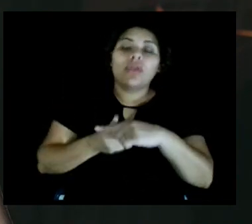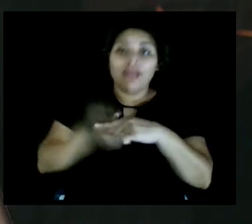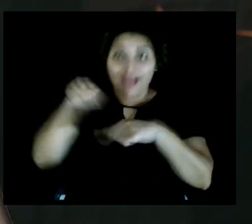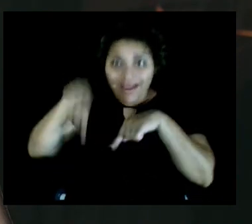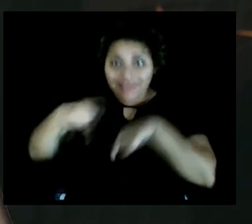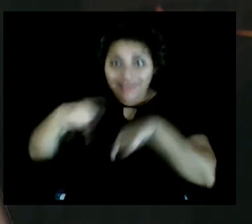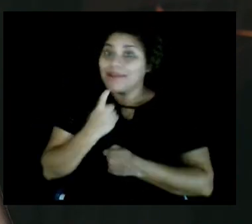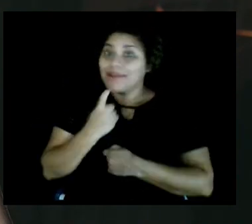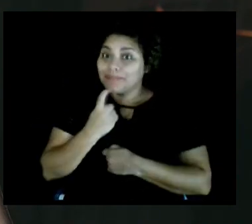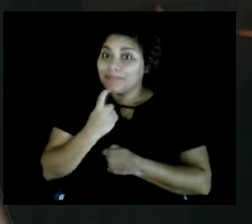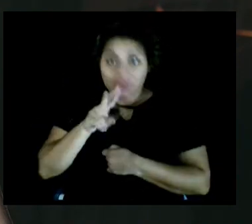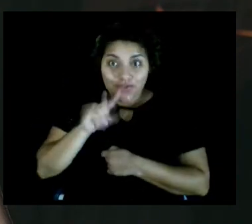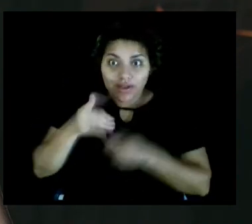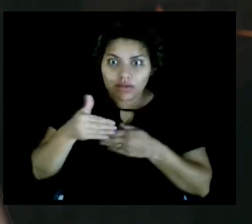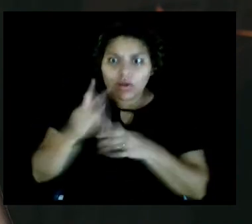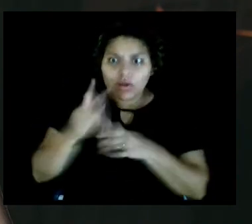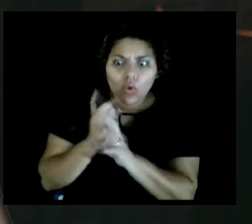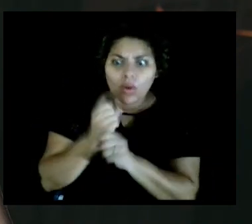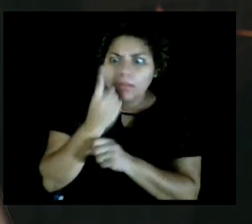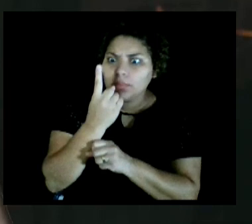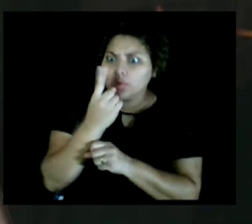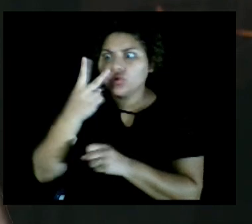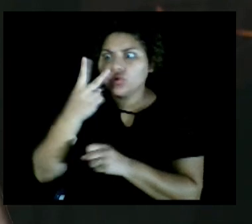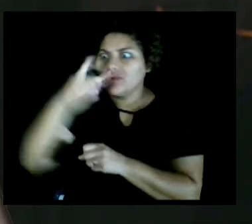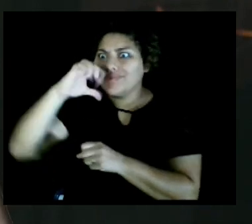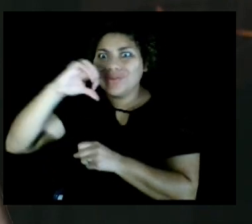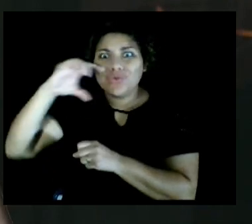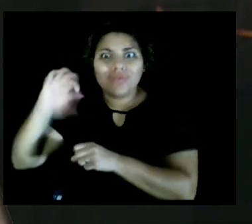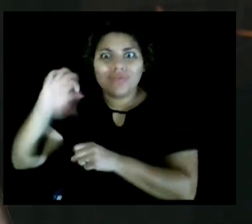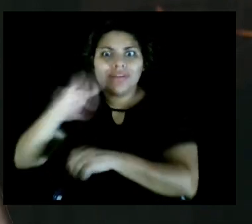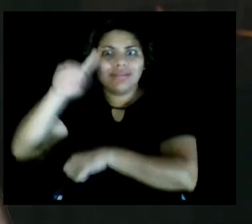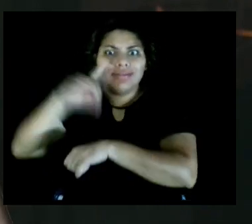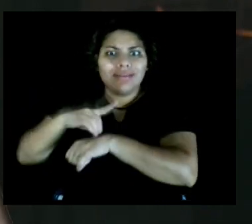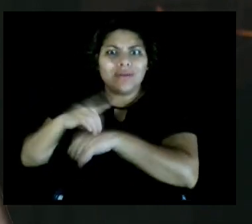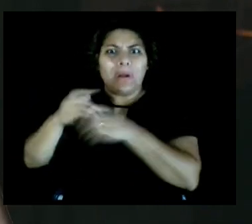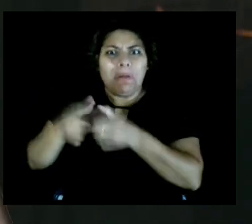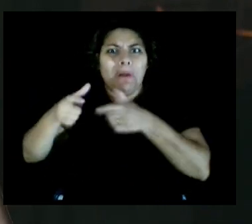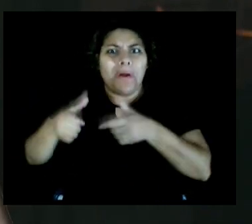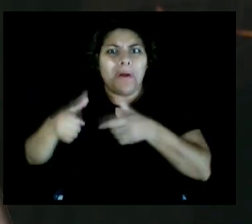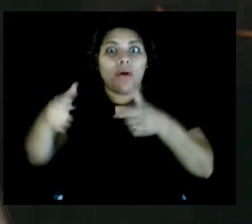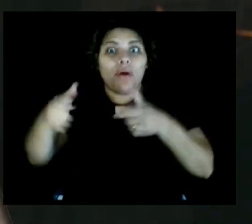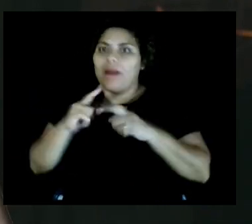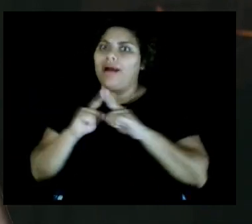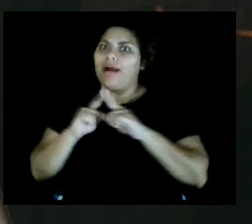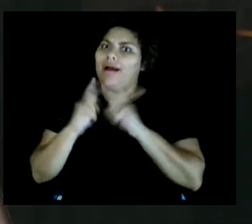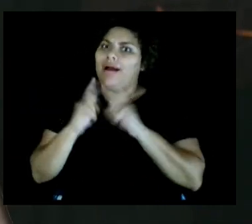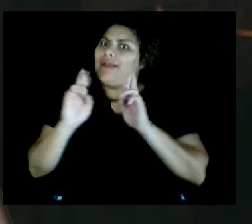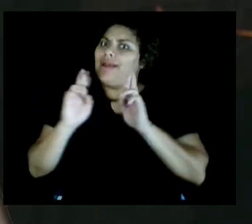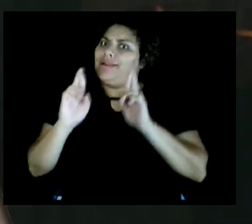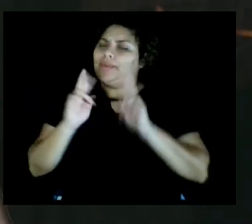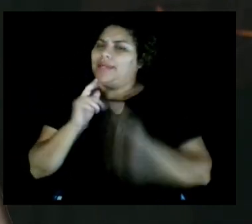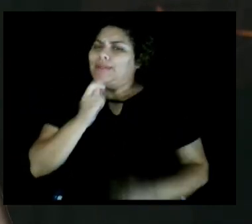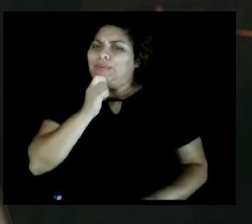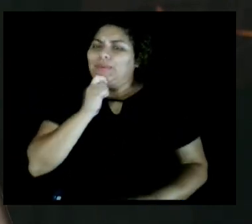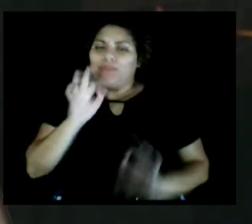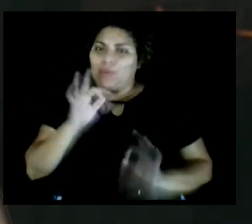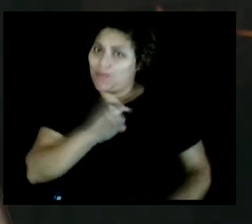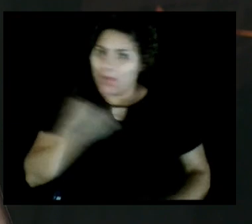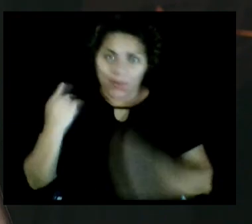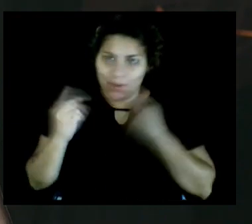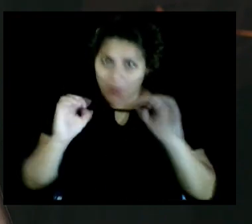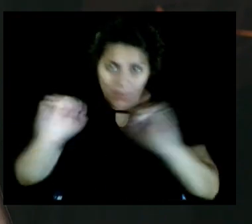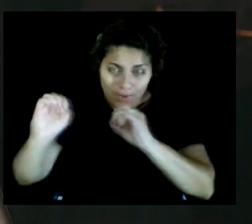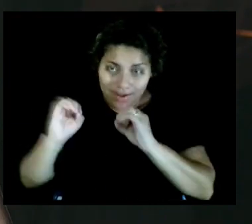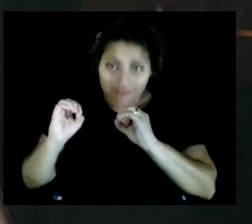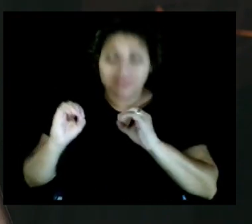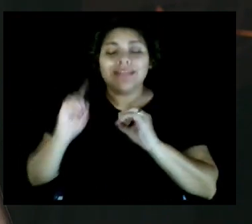e nenhuma morte. Os dados foram atualizados pela Secretaria de Saúde, tá bom? Na segunda-feira